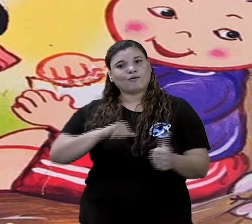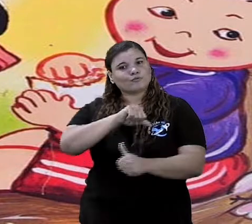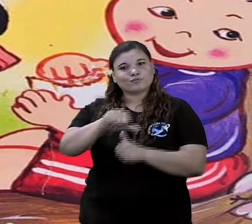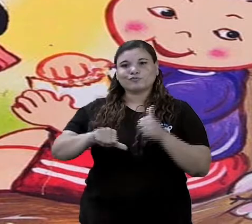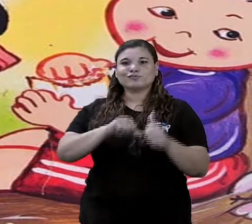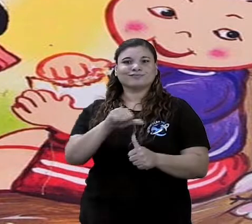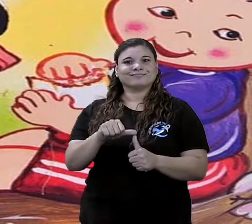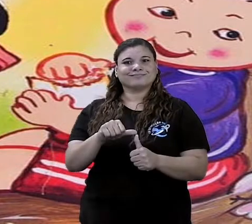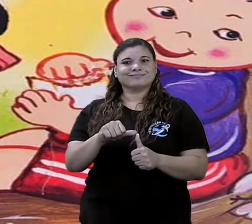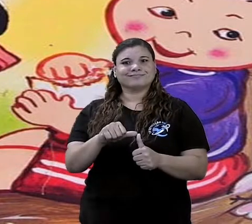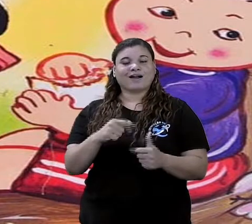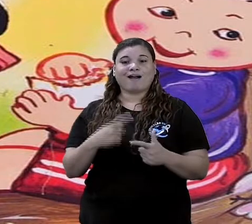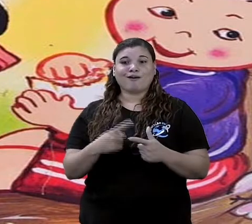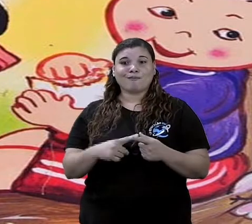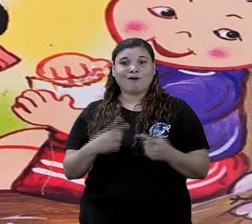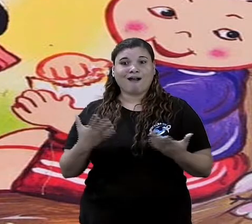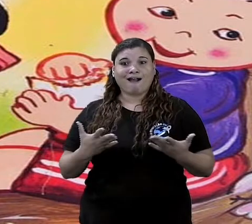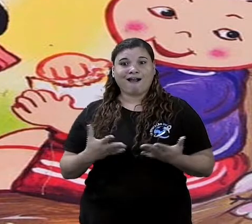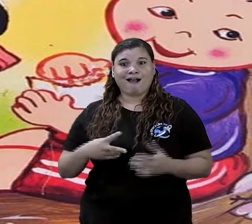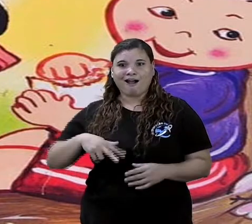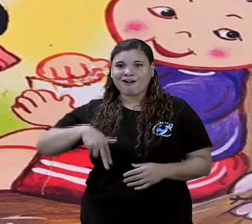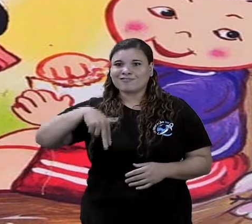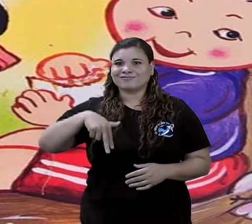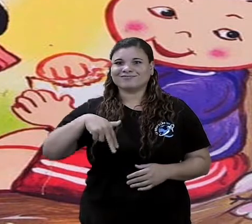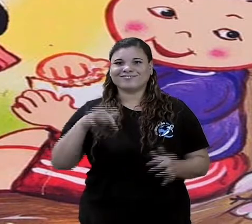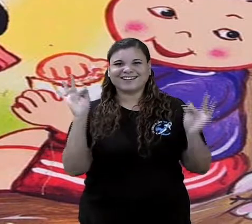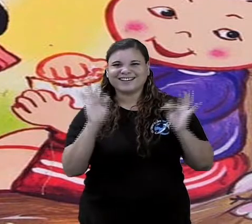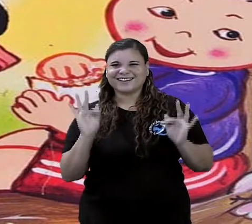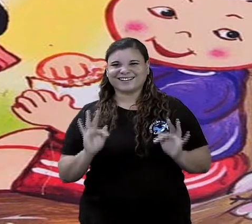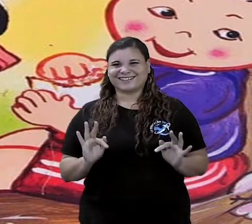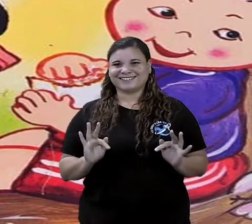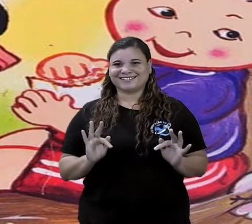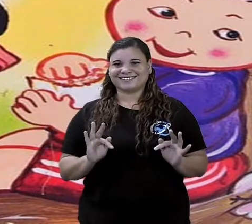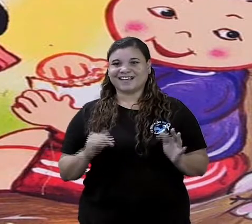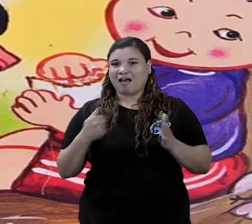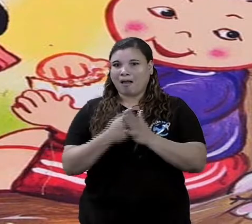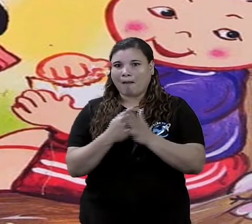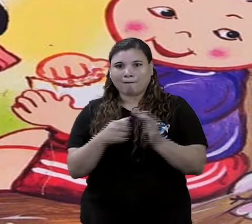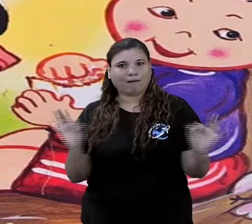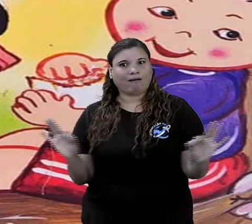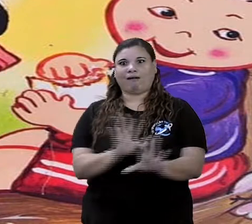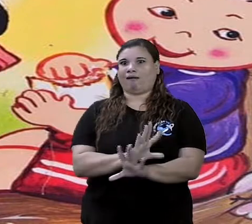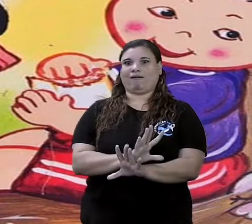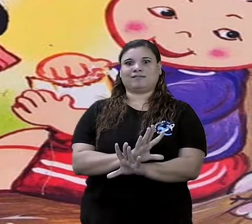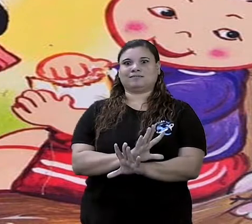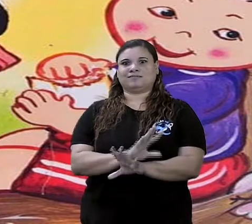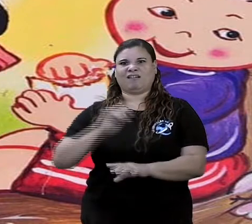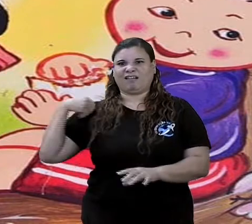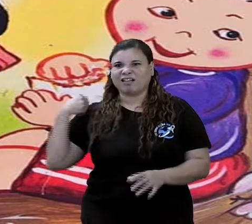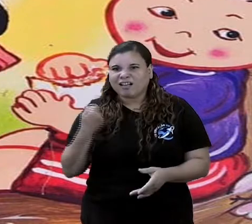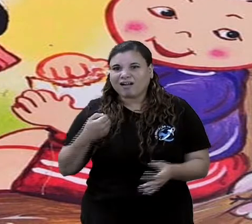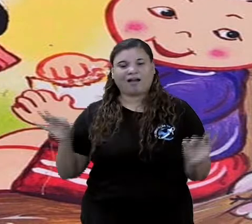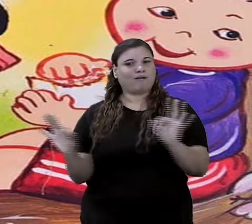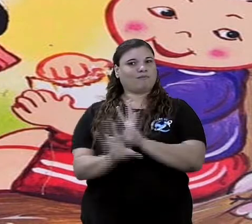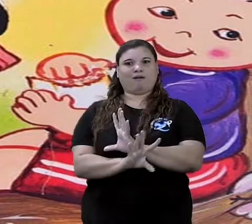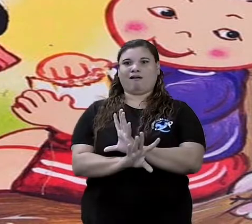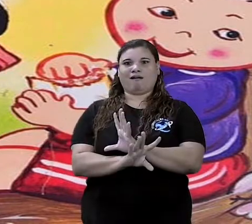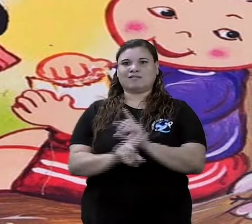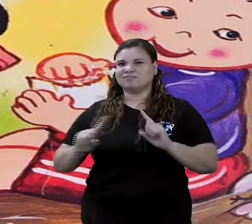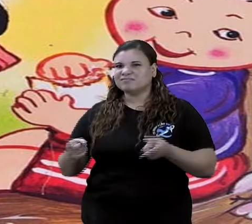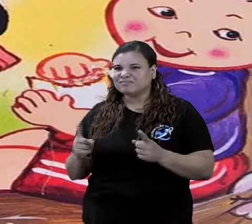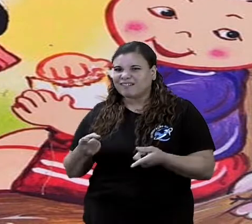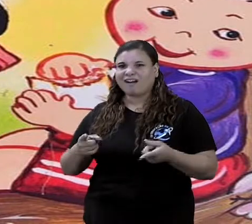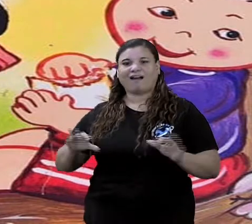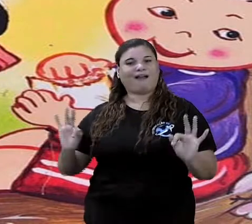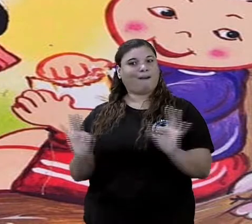voltar para casa sem levar chutes. Léo tinha muitos amigos e agora estava